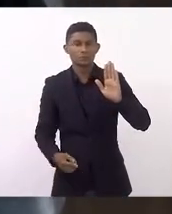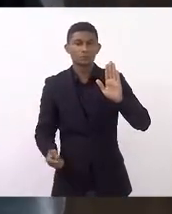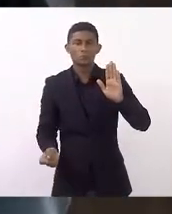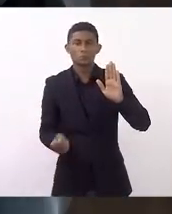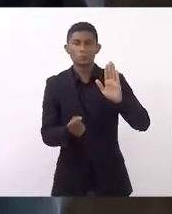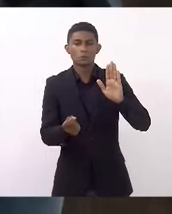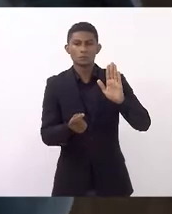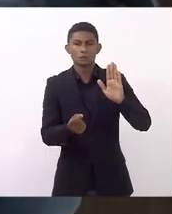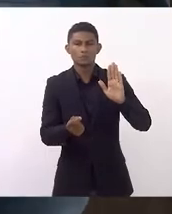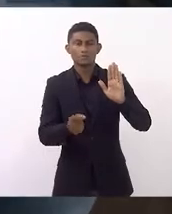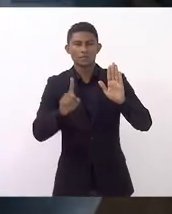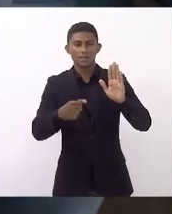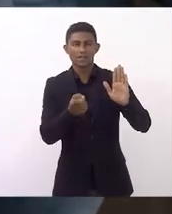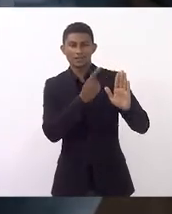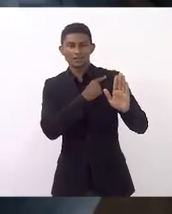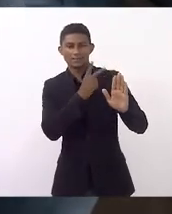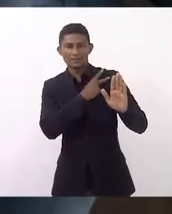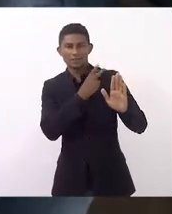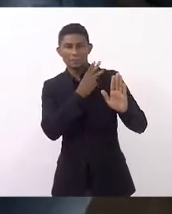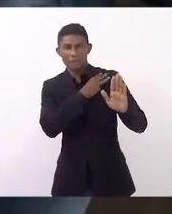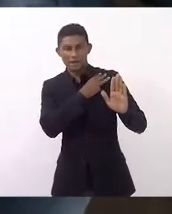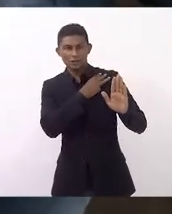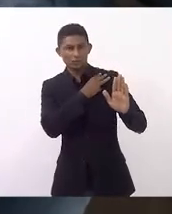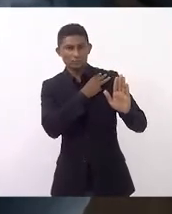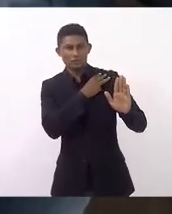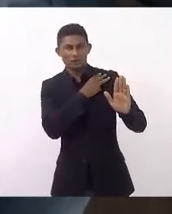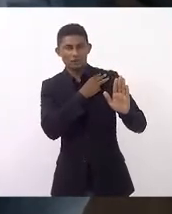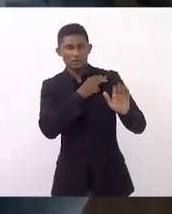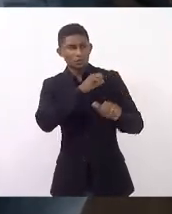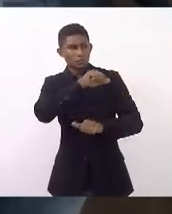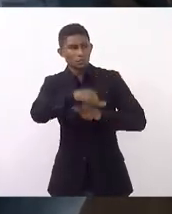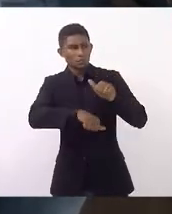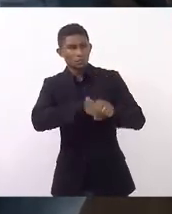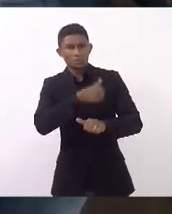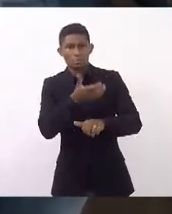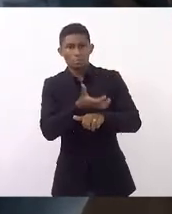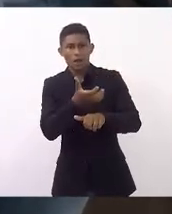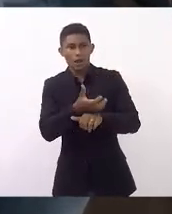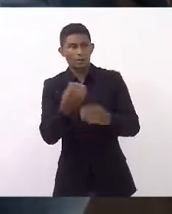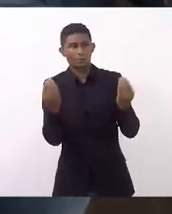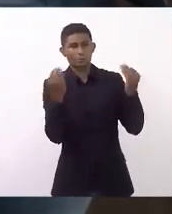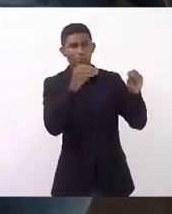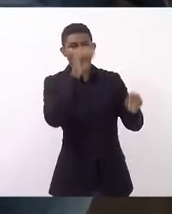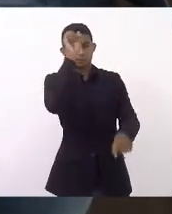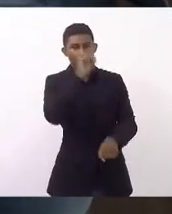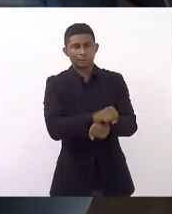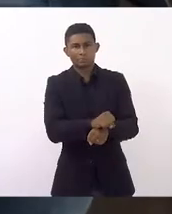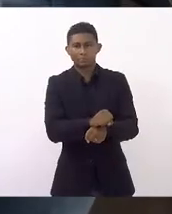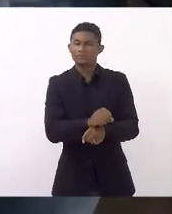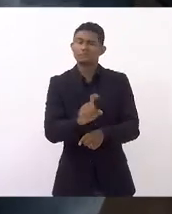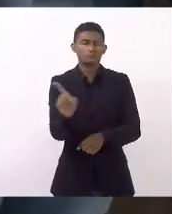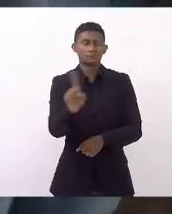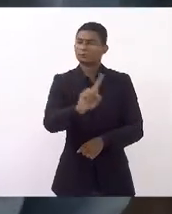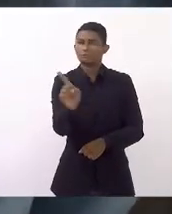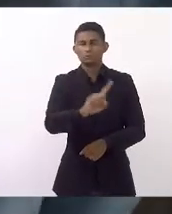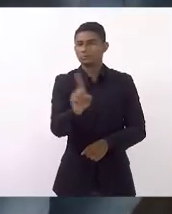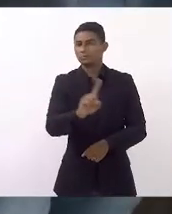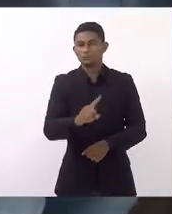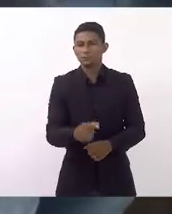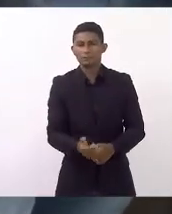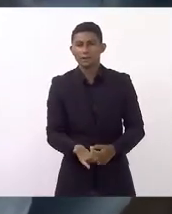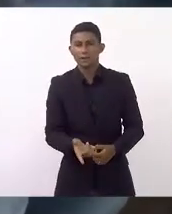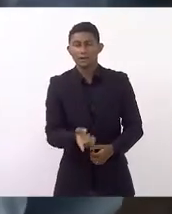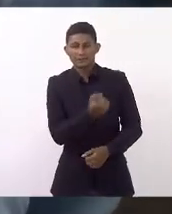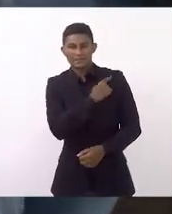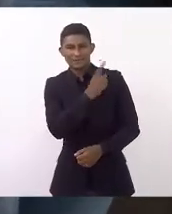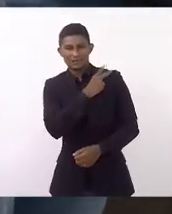ensino médio. Viu, Márcio? E isso não é verdade. Né? Isso não é verdade. Esse projeto não trata de fazer ou não fazer a